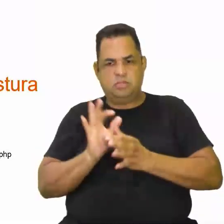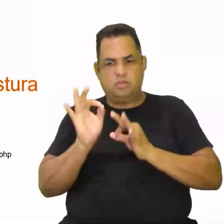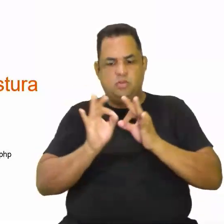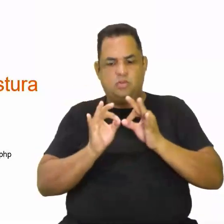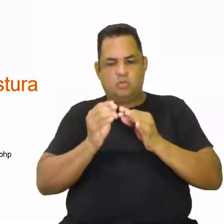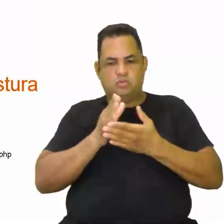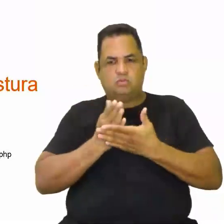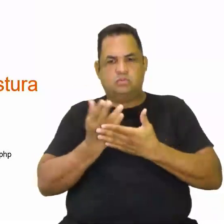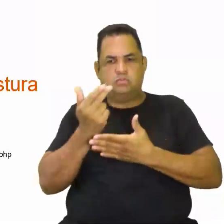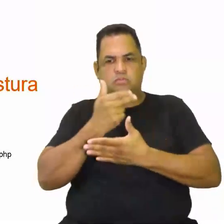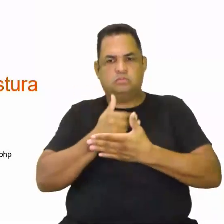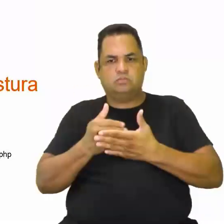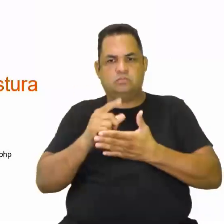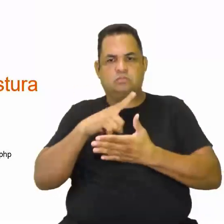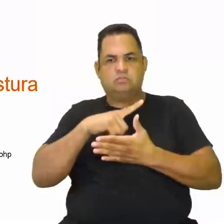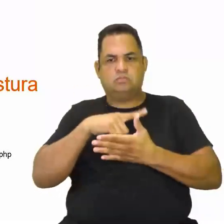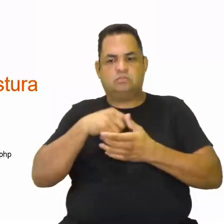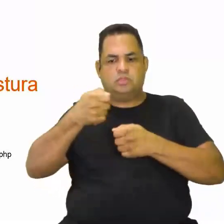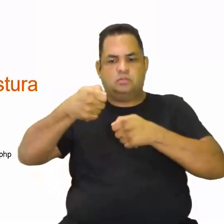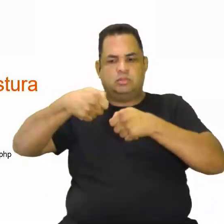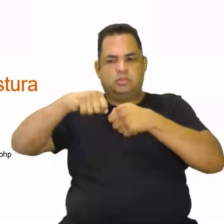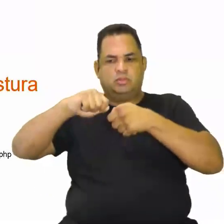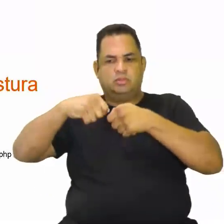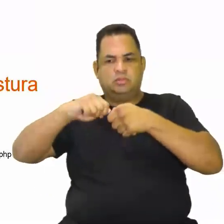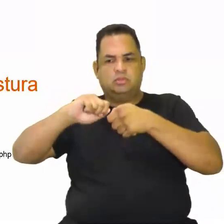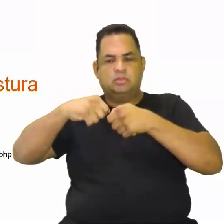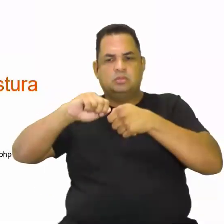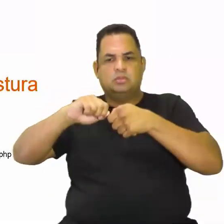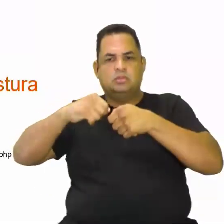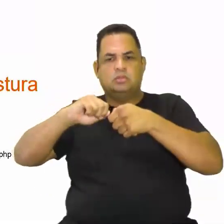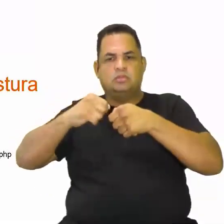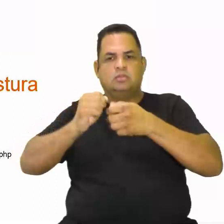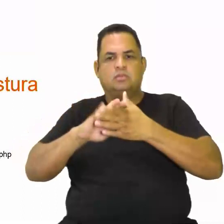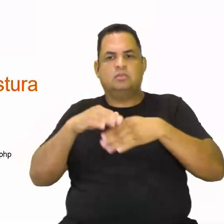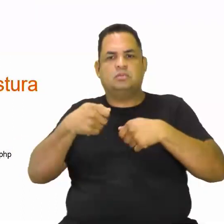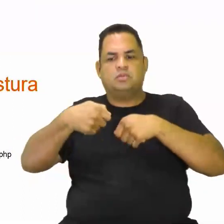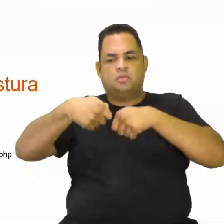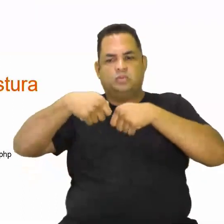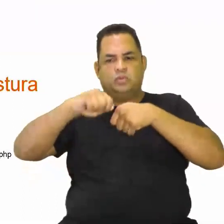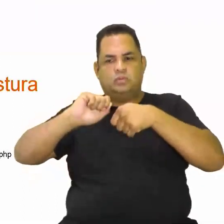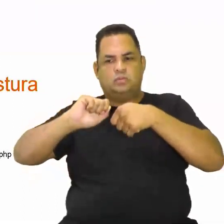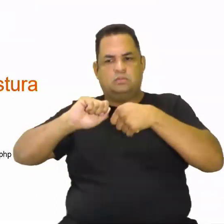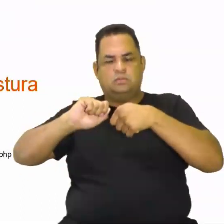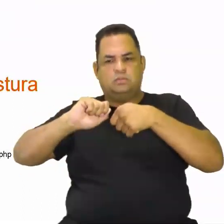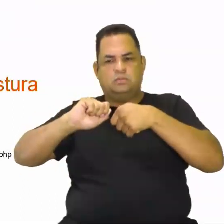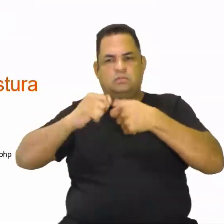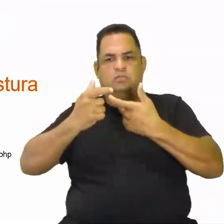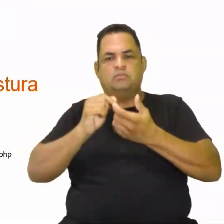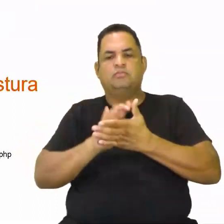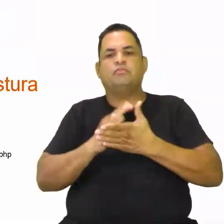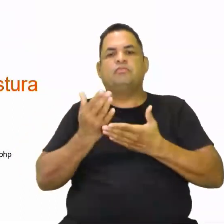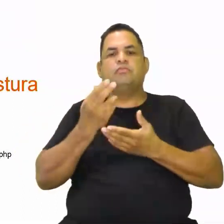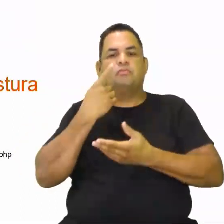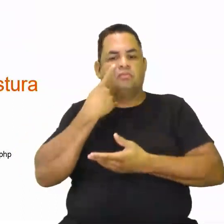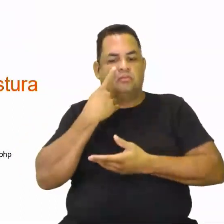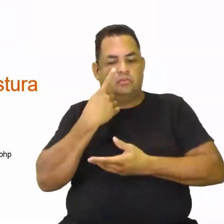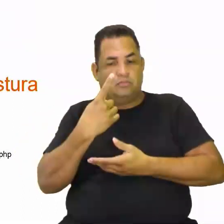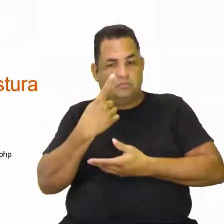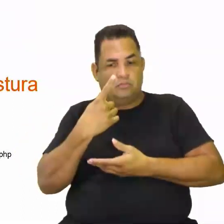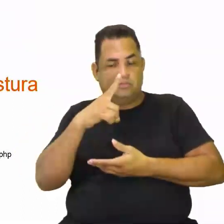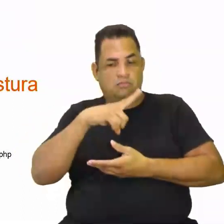funil, aqui você tem uma torneira. E você, ao abrir a torneira, você vai